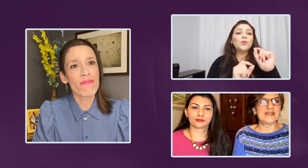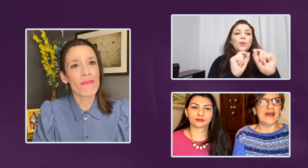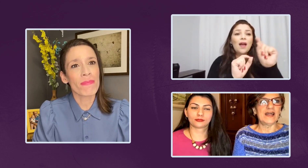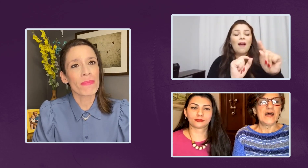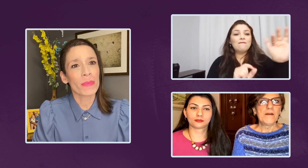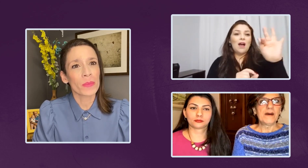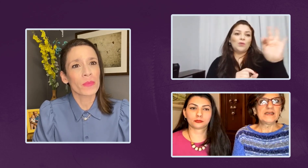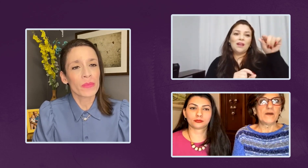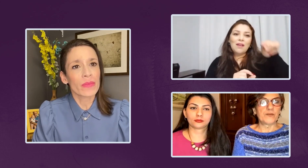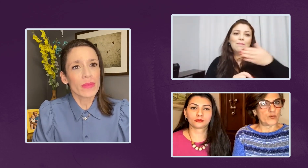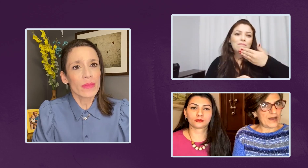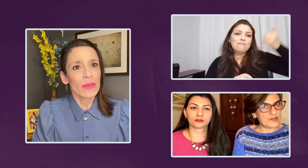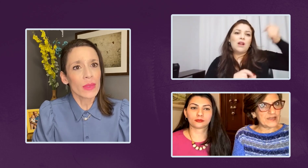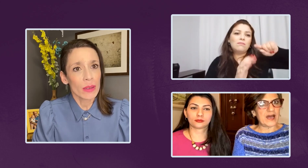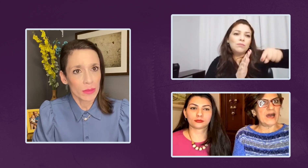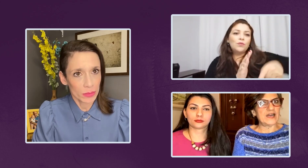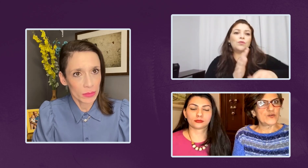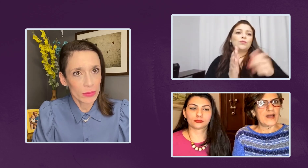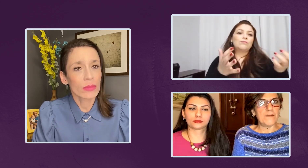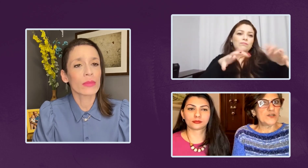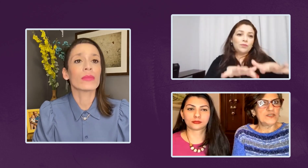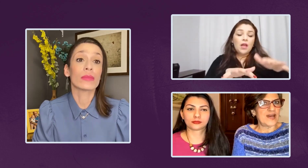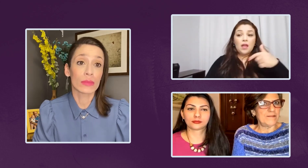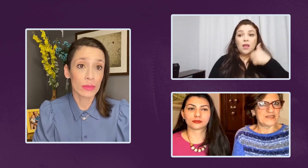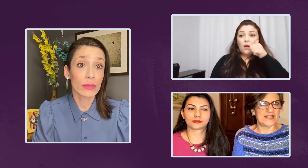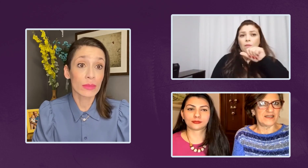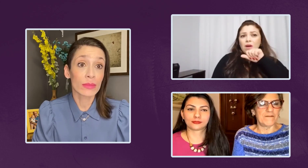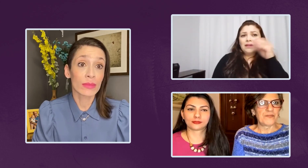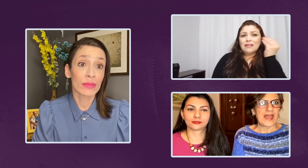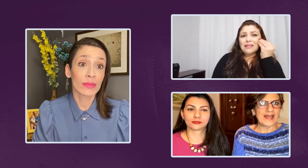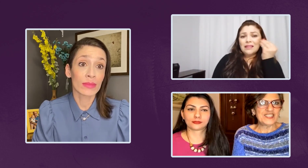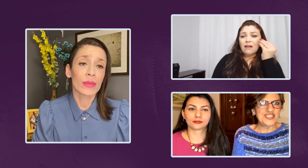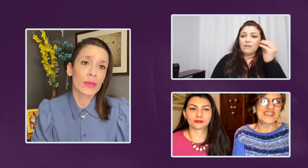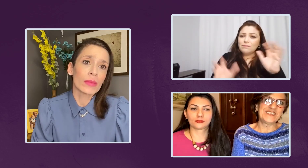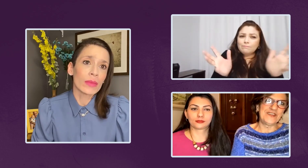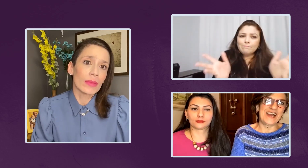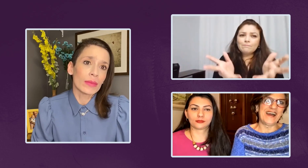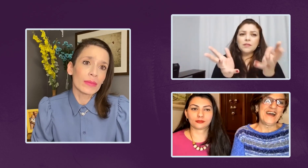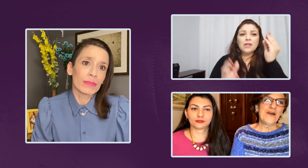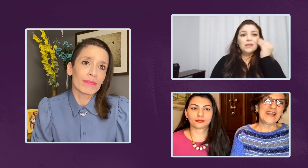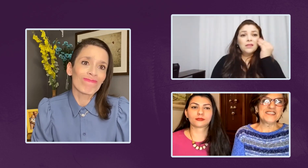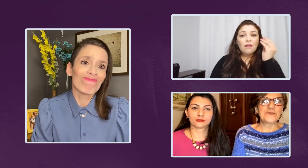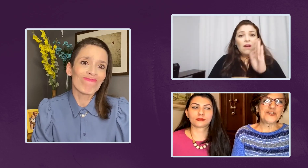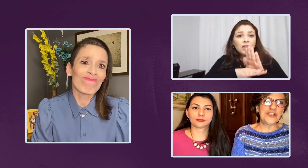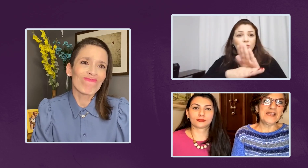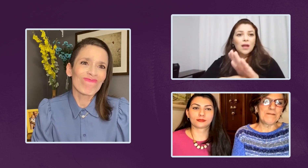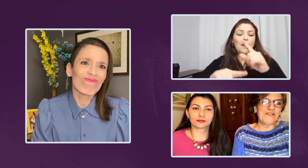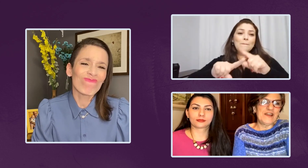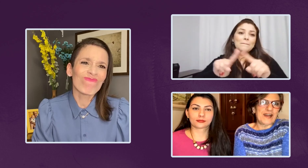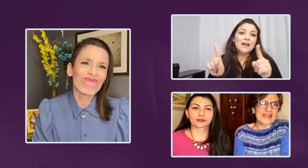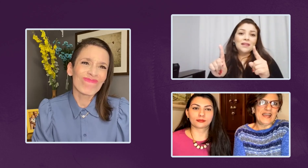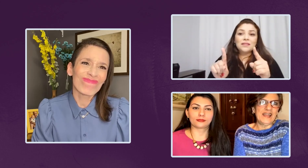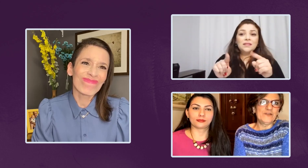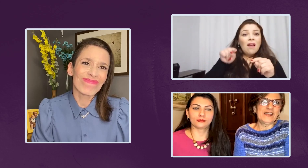dificuldades dela, mas procurava orientar, ajudar, mas eu não estava presente. Ela tinha que se virar. Ela sendo tímida, ela